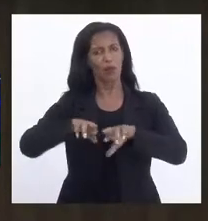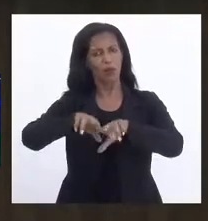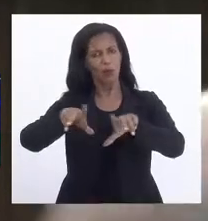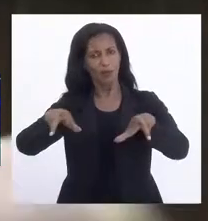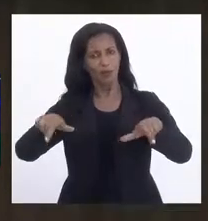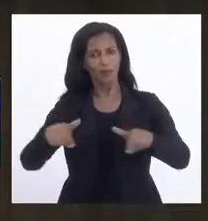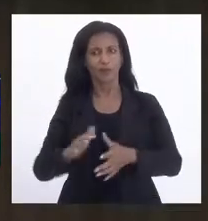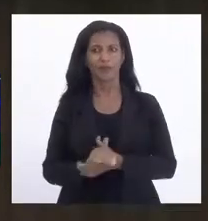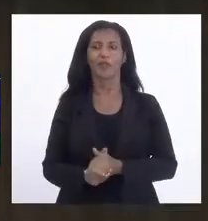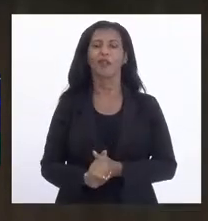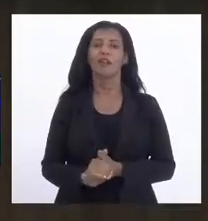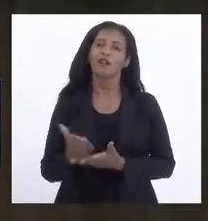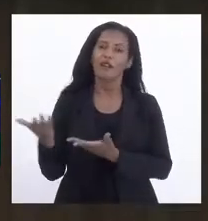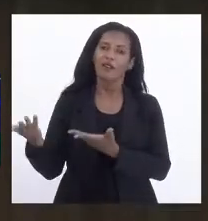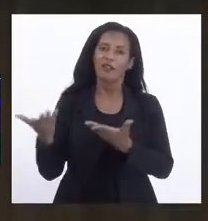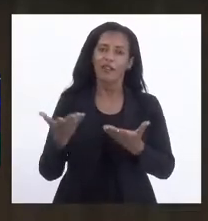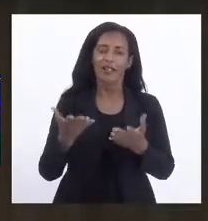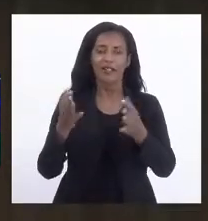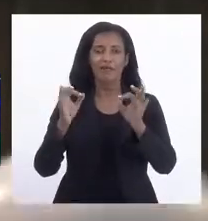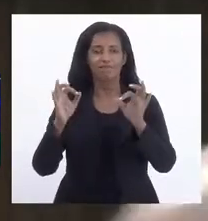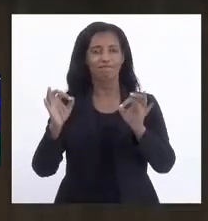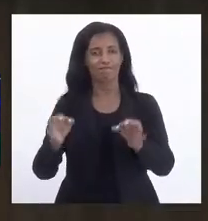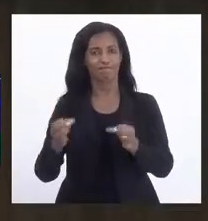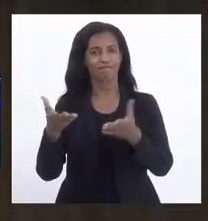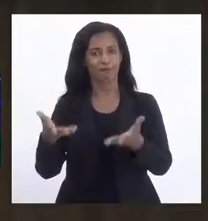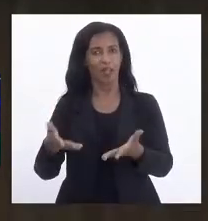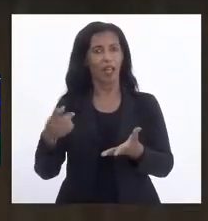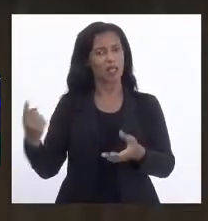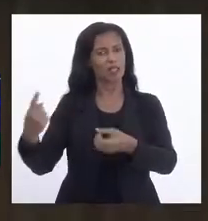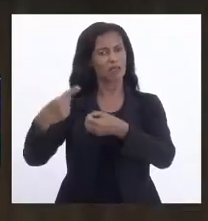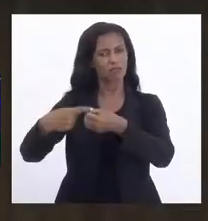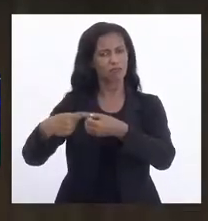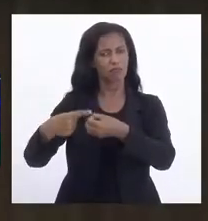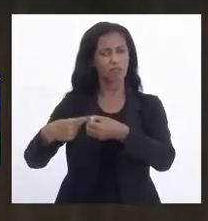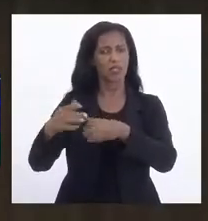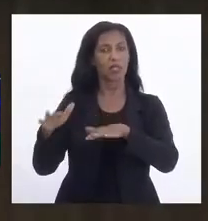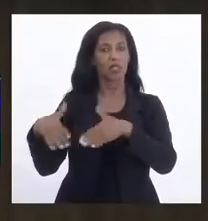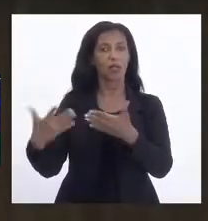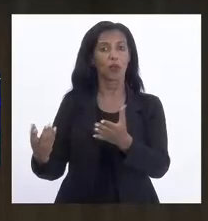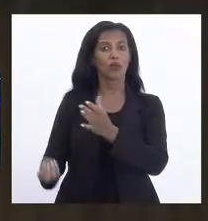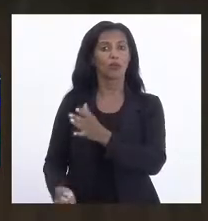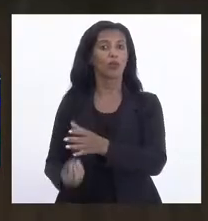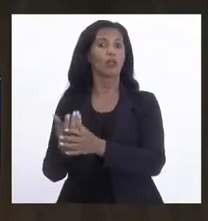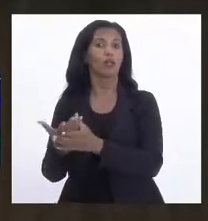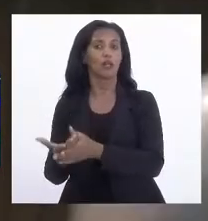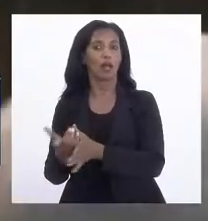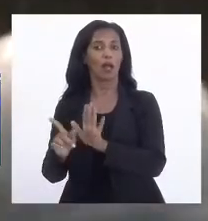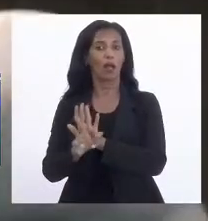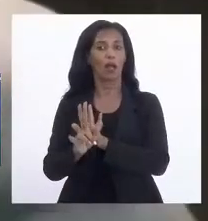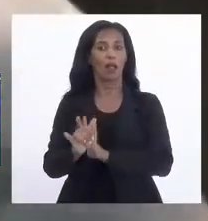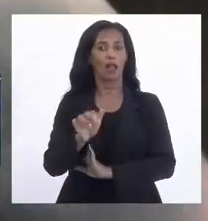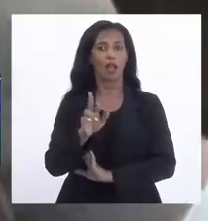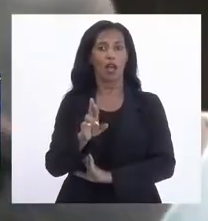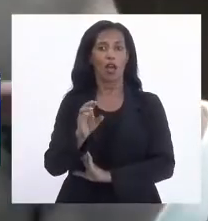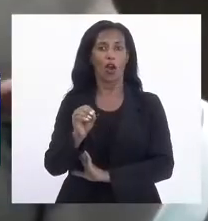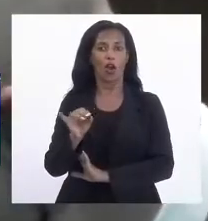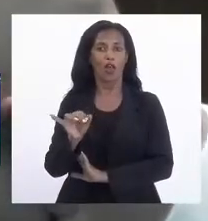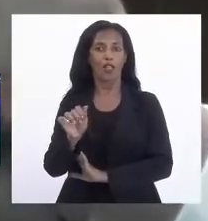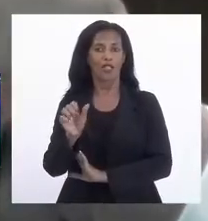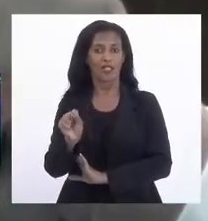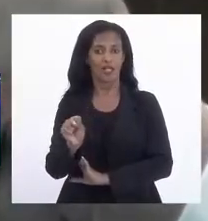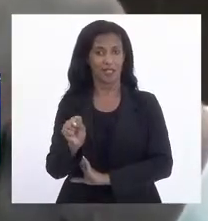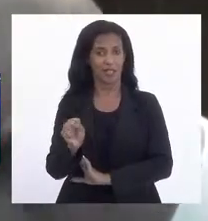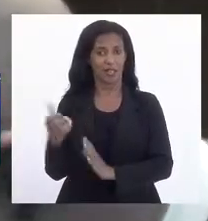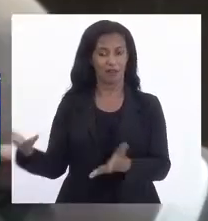seja, vai ser feita justiça a esses municípios que, quando foi criado a Lei Rosinha, essa lei foi